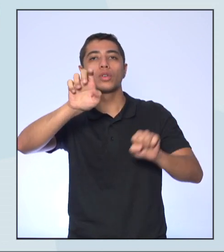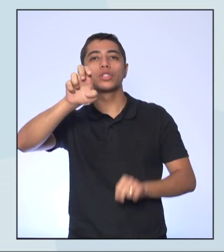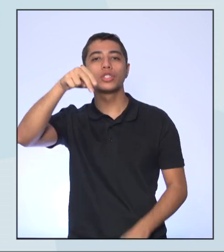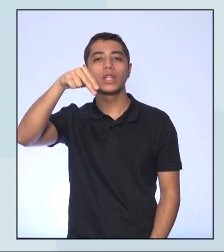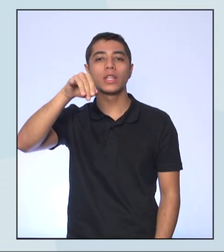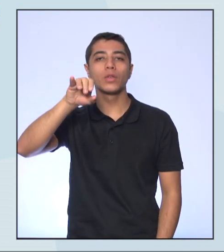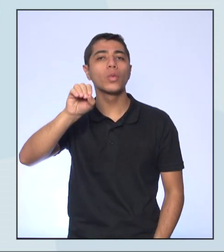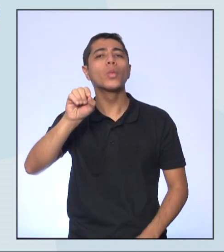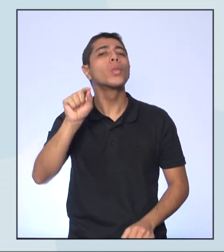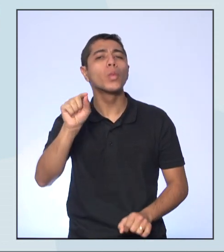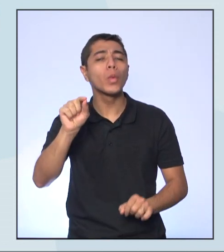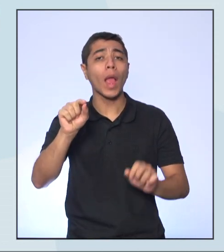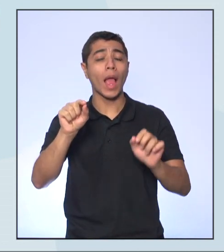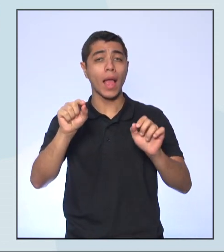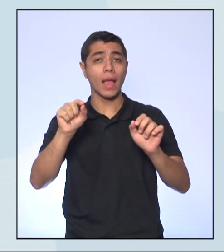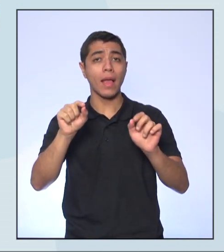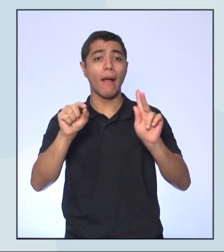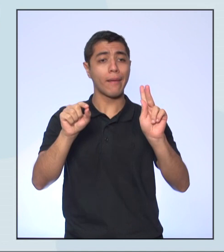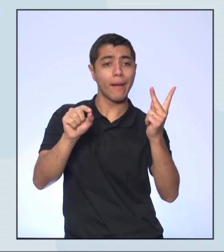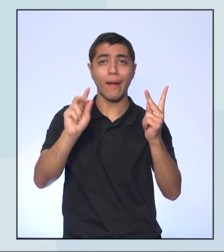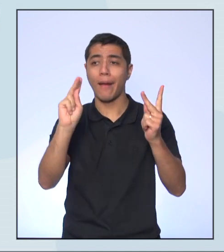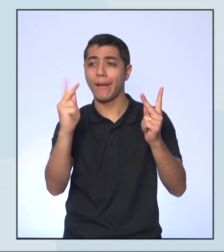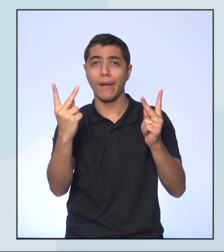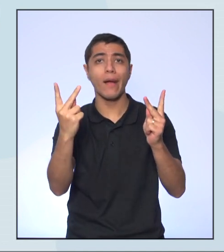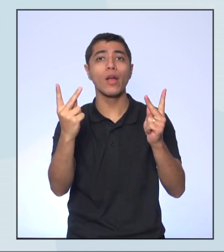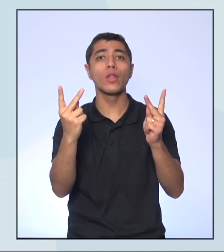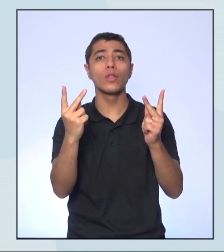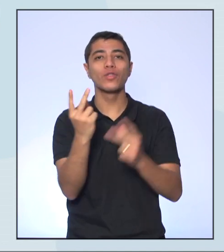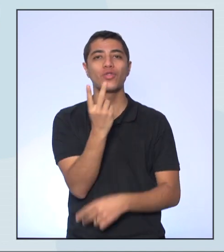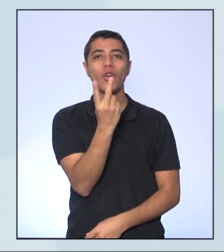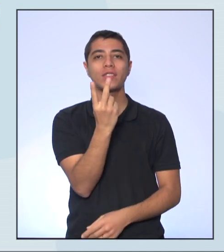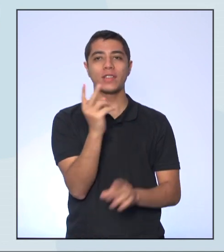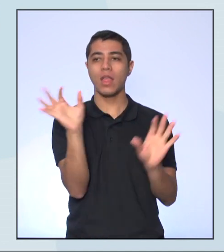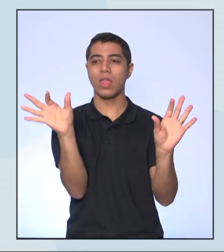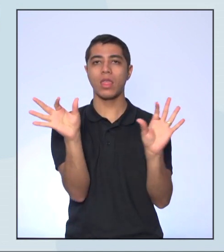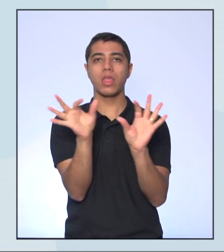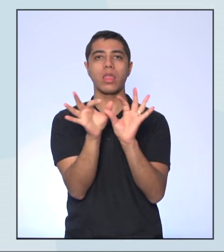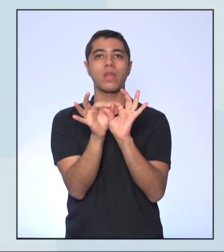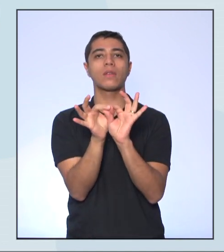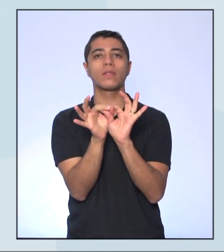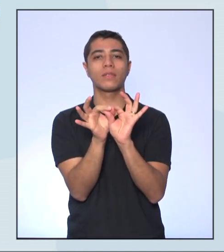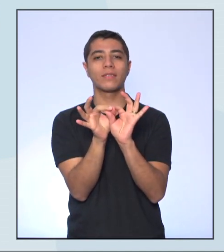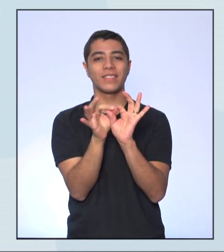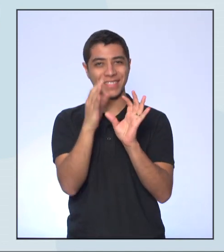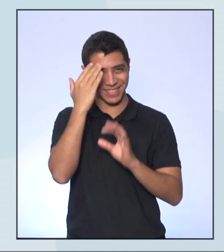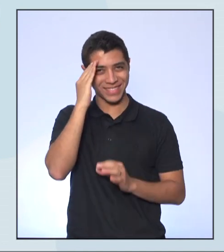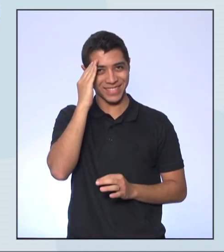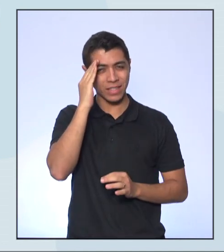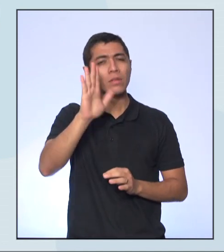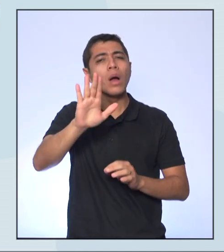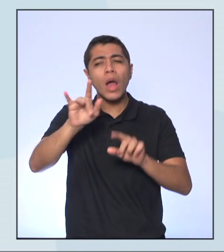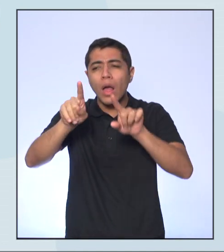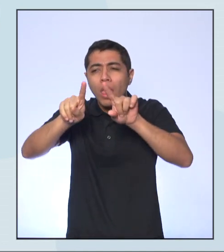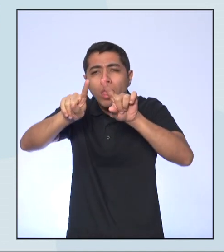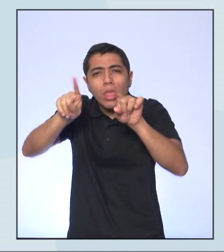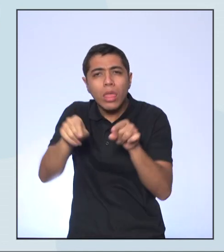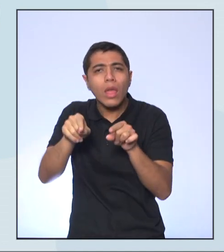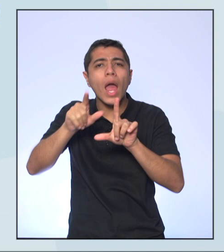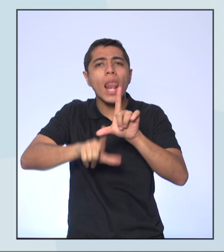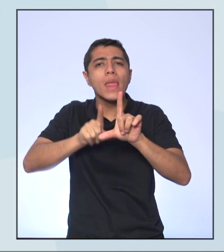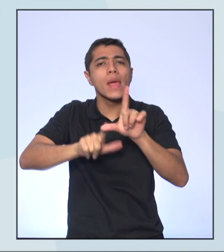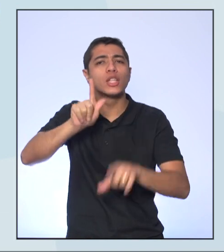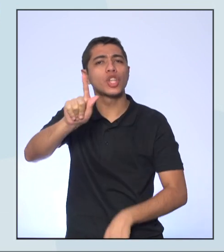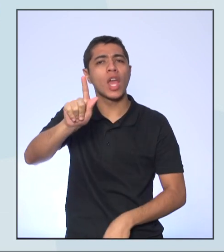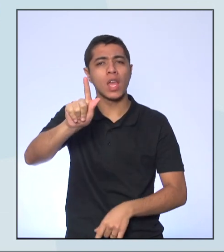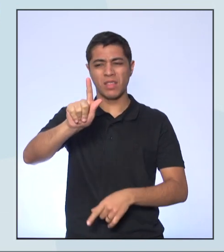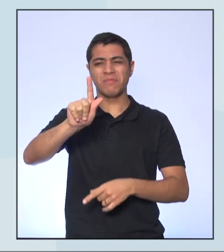Esse 2 na frente a gente vai ver no terceiro bimestre. Entre parênteses aparece o G. Esse G, ele está